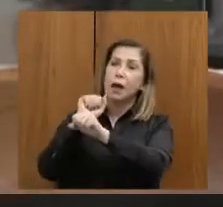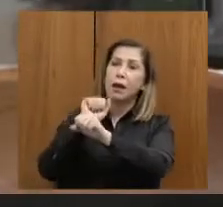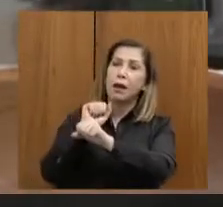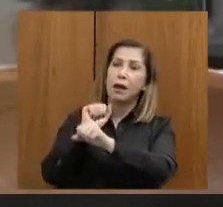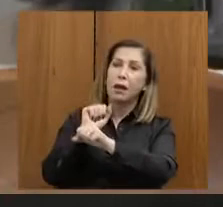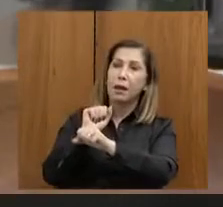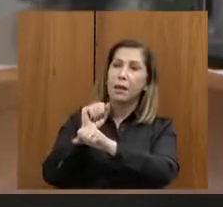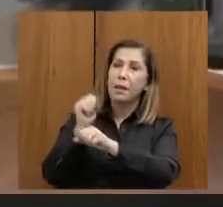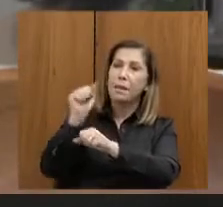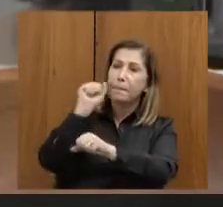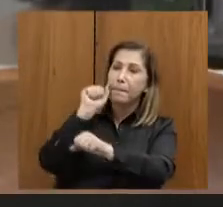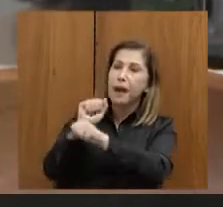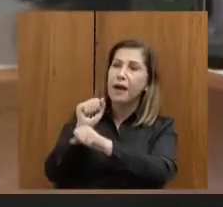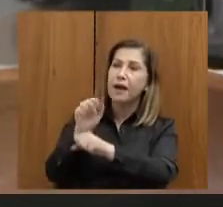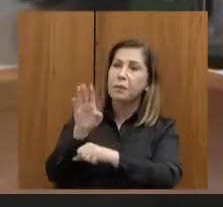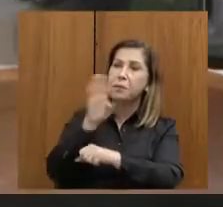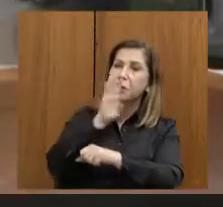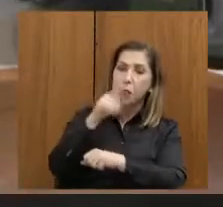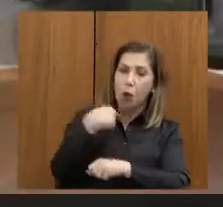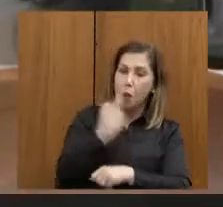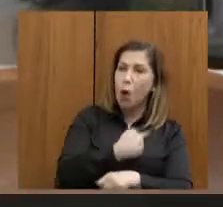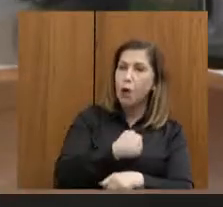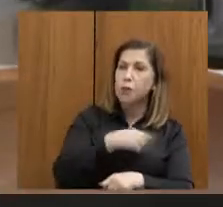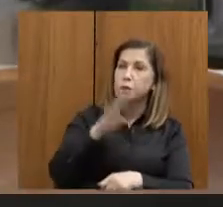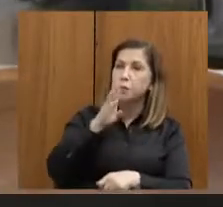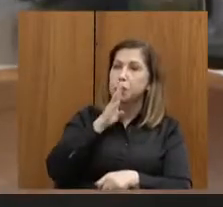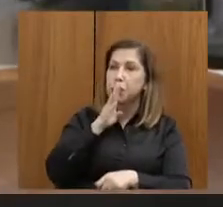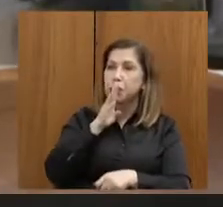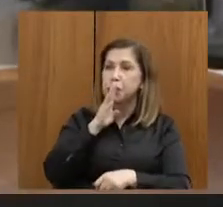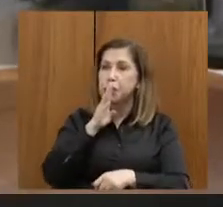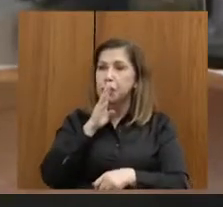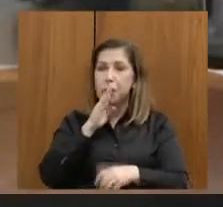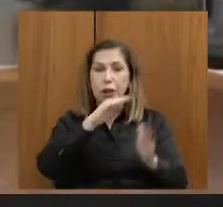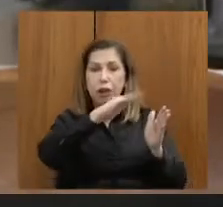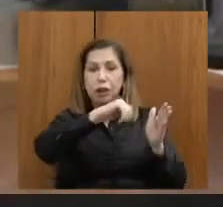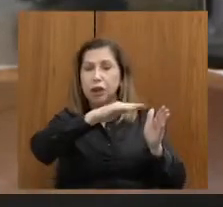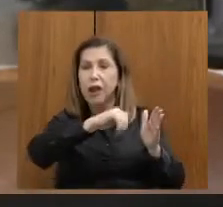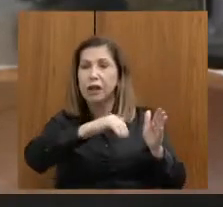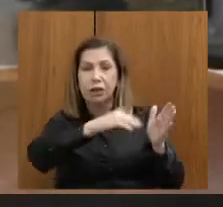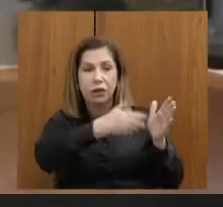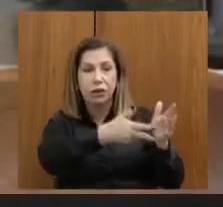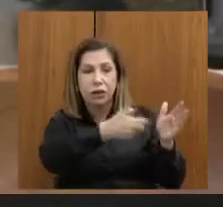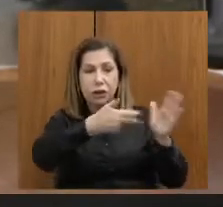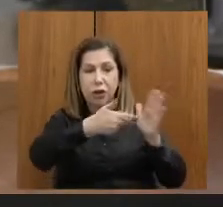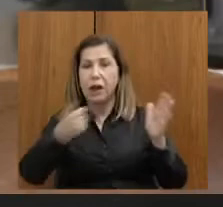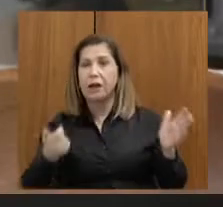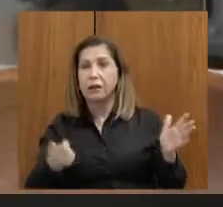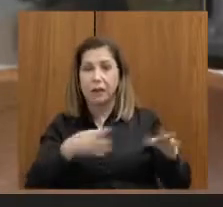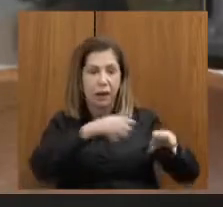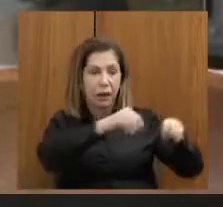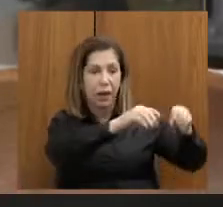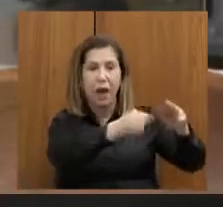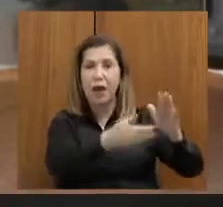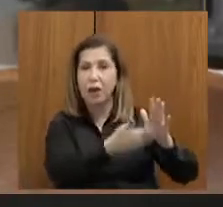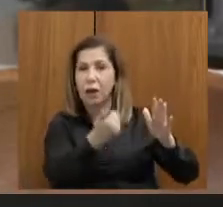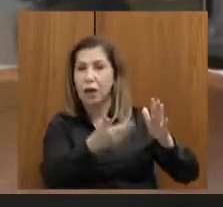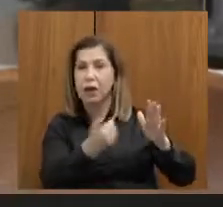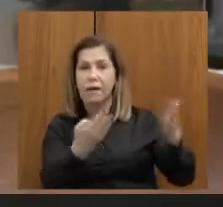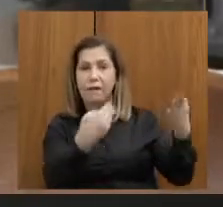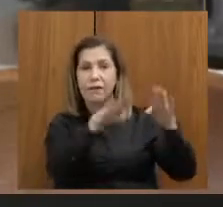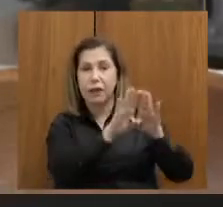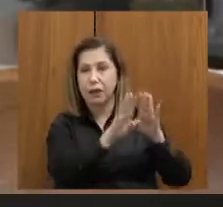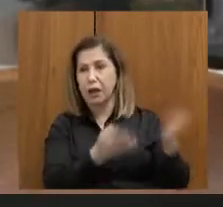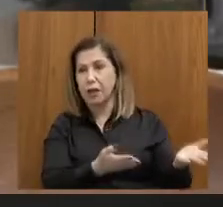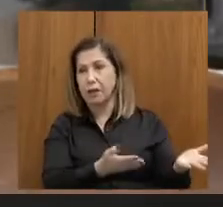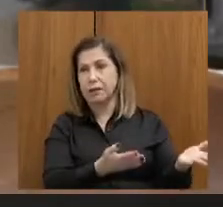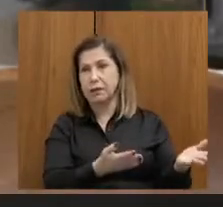pensar no silenciar para de fortalecer a desapropriação de território para de cobrar da